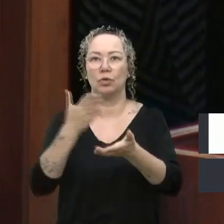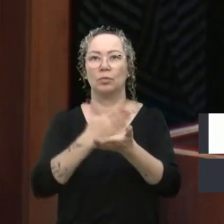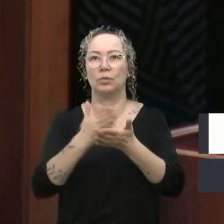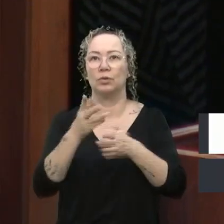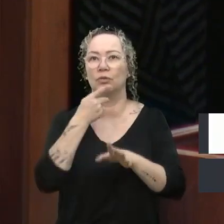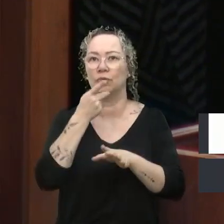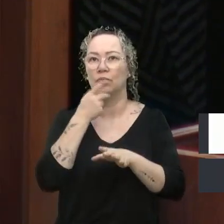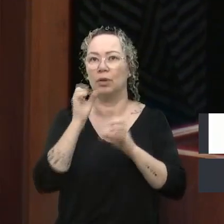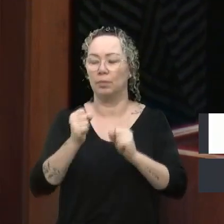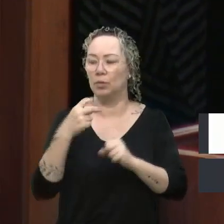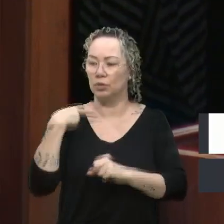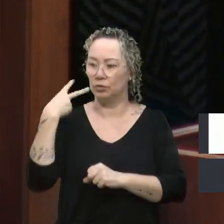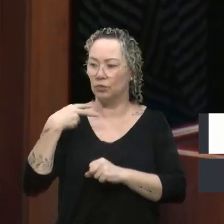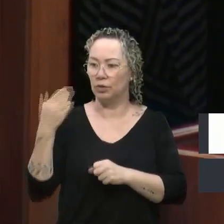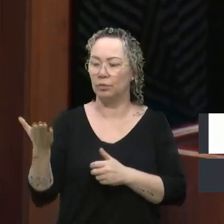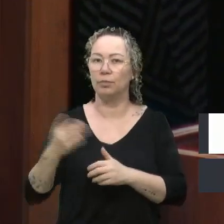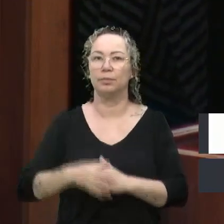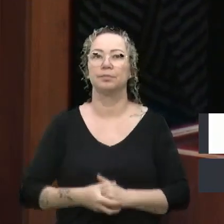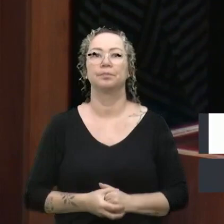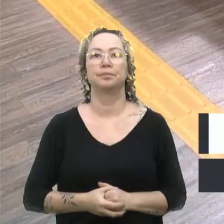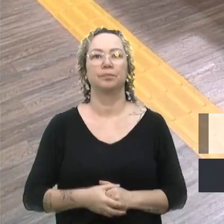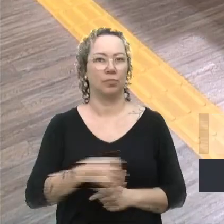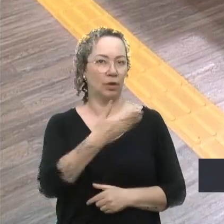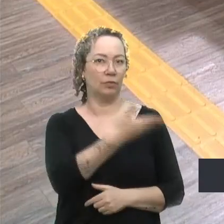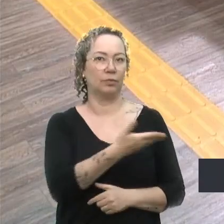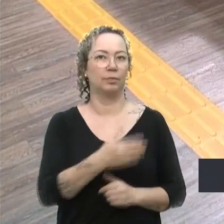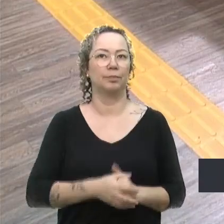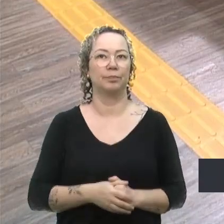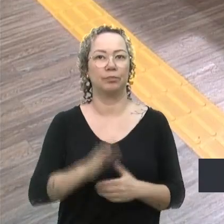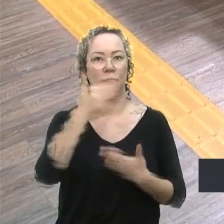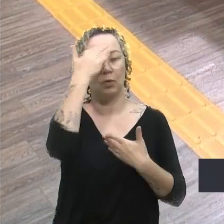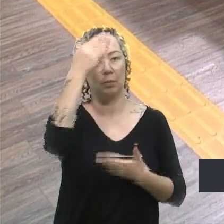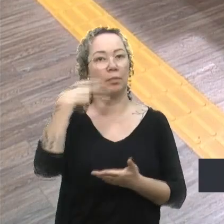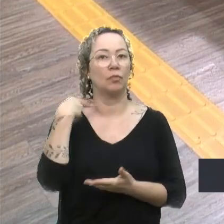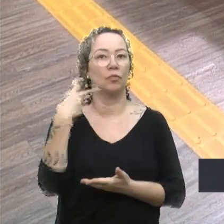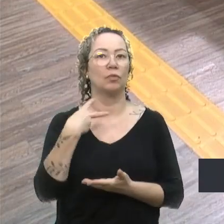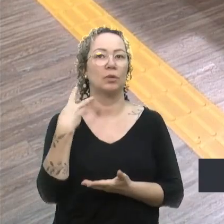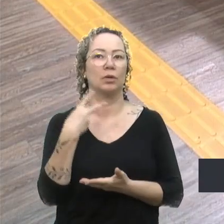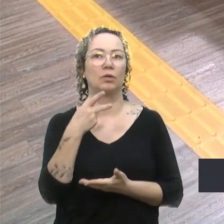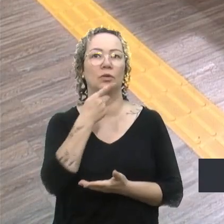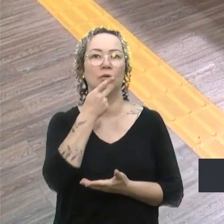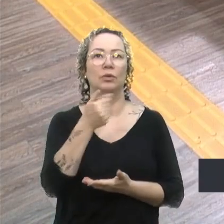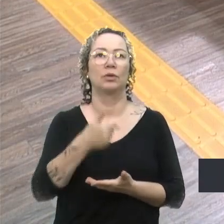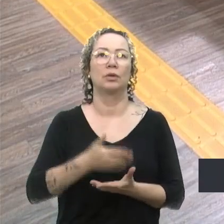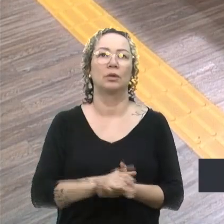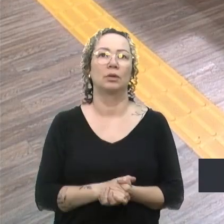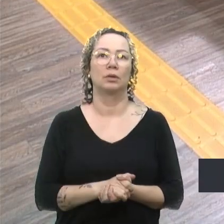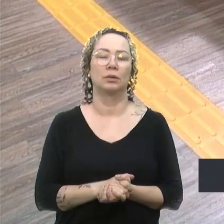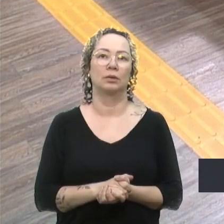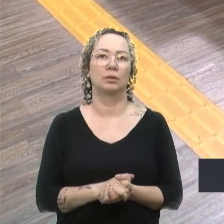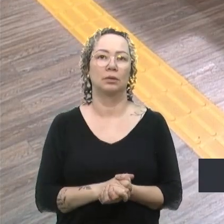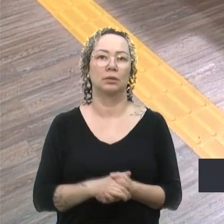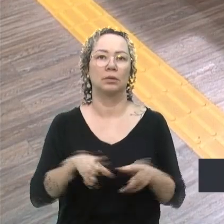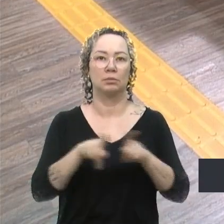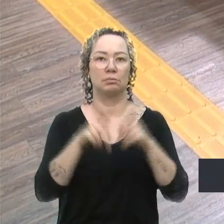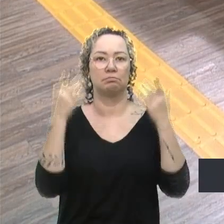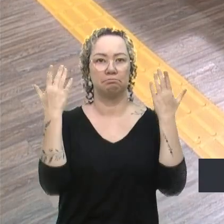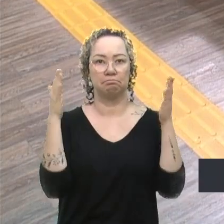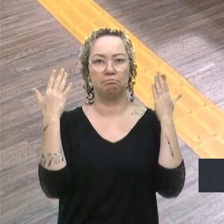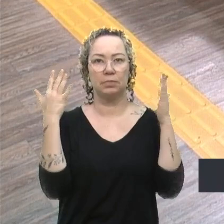sua parte, vereador Bressan. Obrigado, vereador Bortola, pela parte, e parabenizar